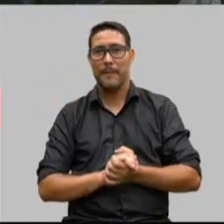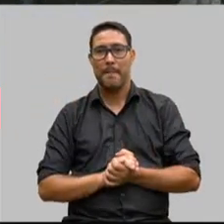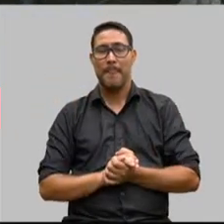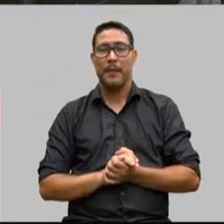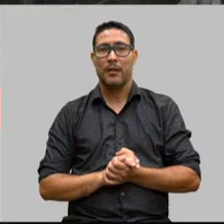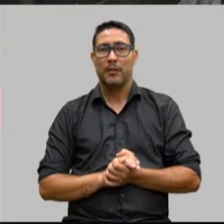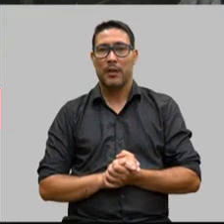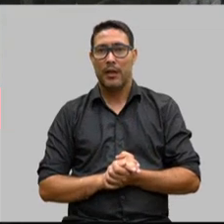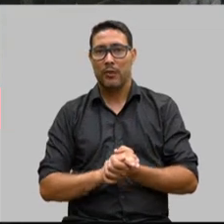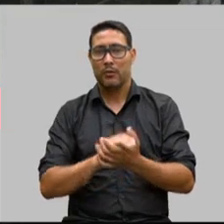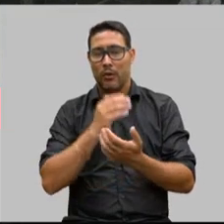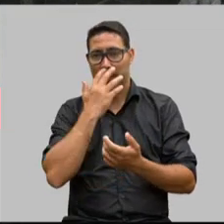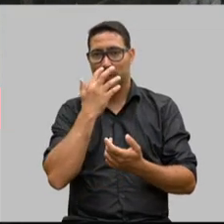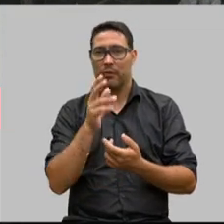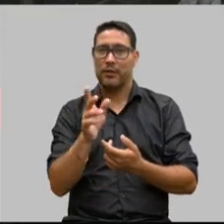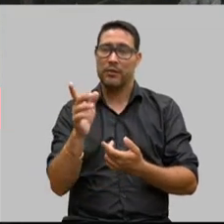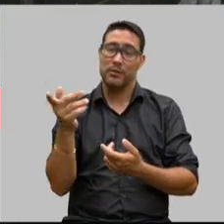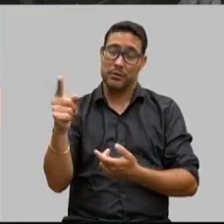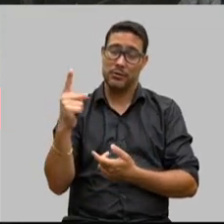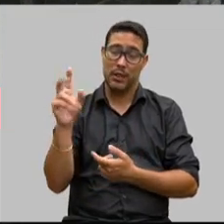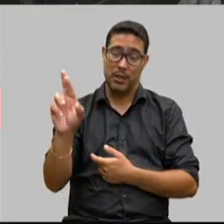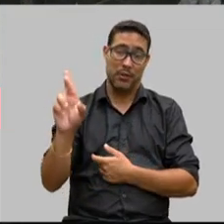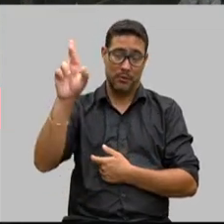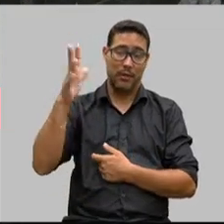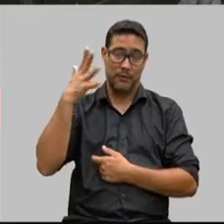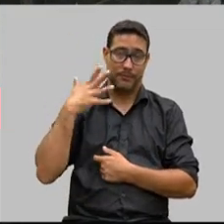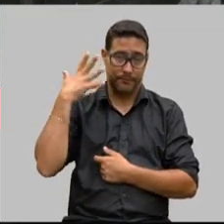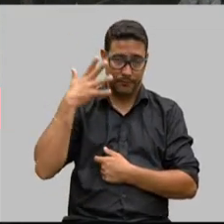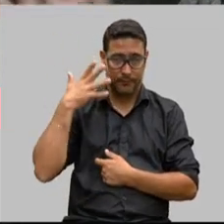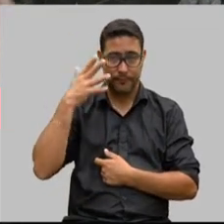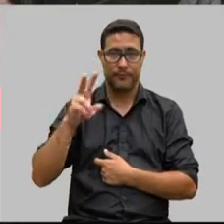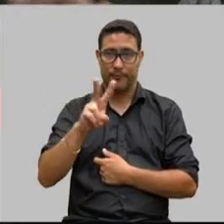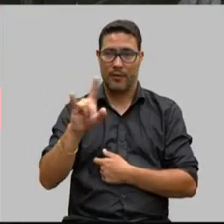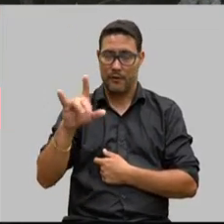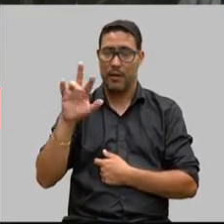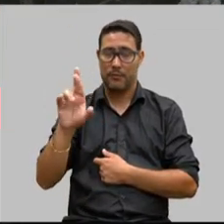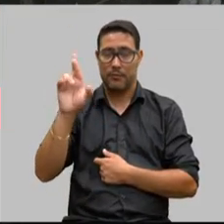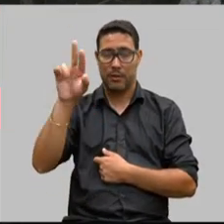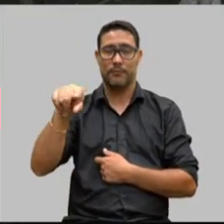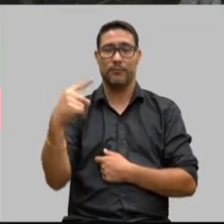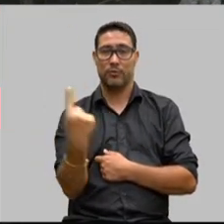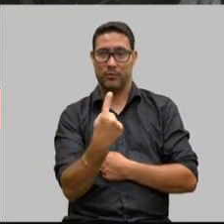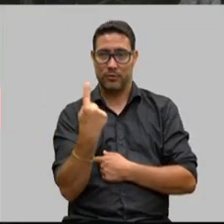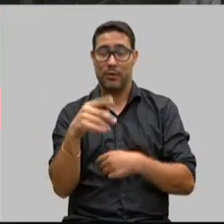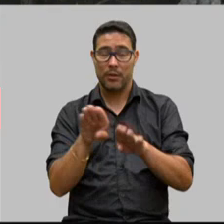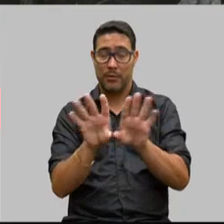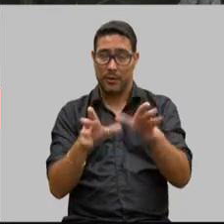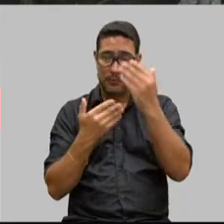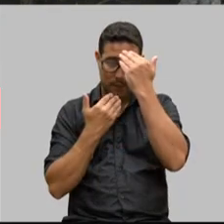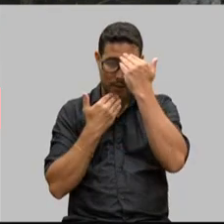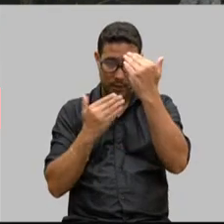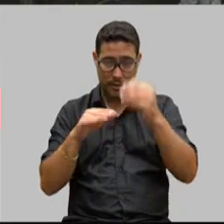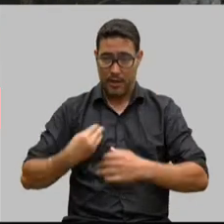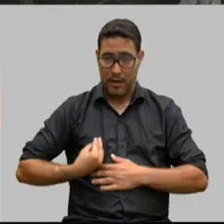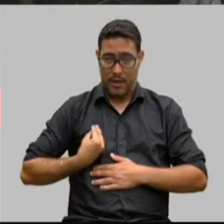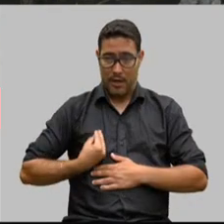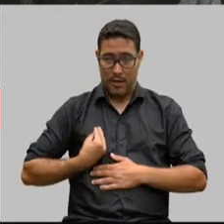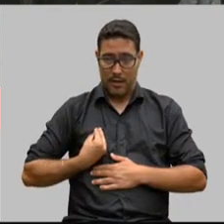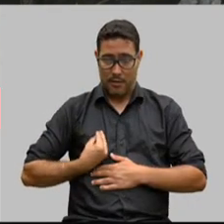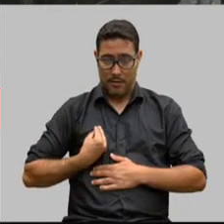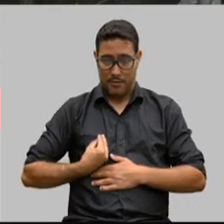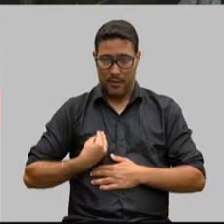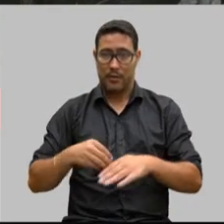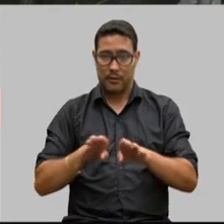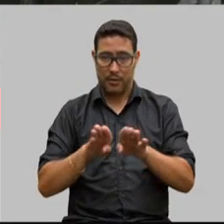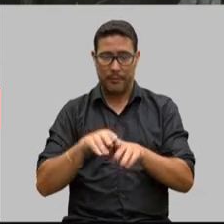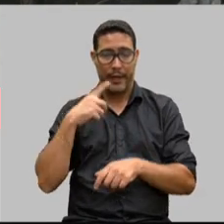uso da palavra representando todos eles. Antes, porém, doutor Wagner, eu quero aqui agradecer a presença da deputada Lohanna, que se faz presente